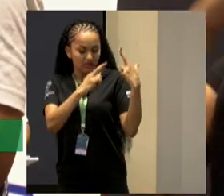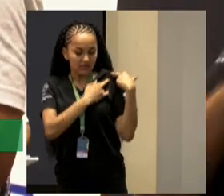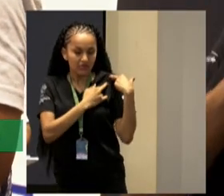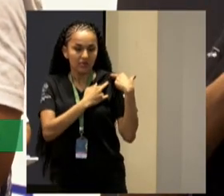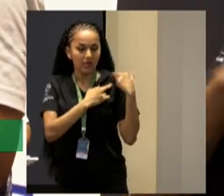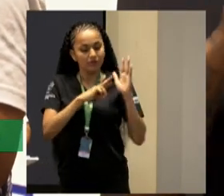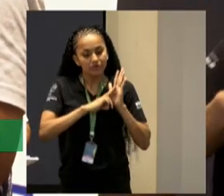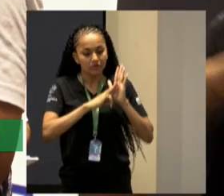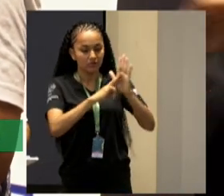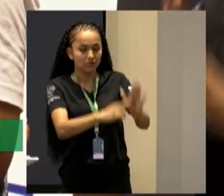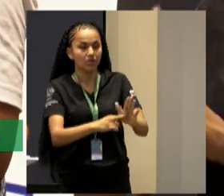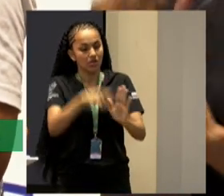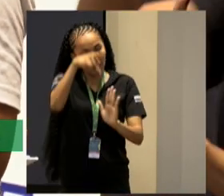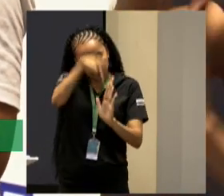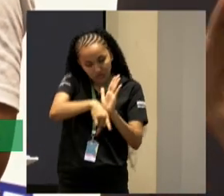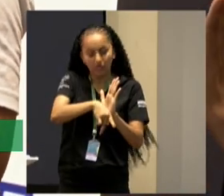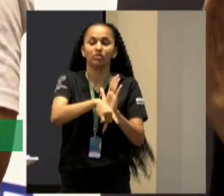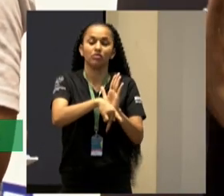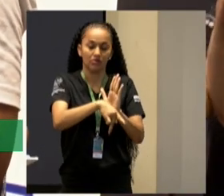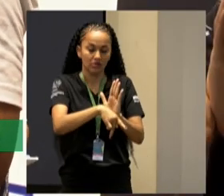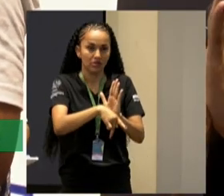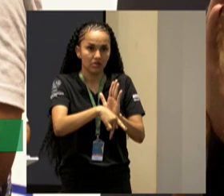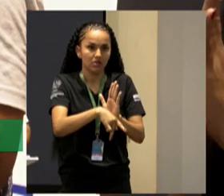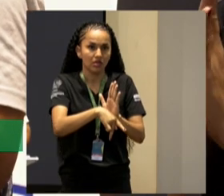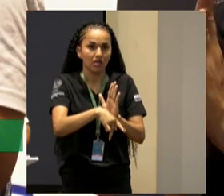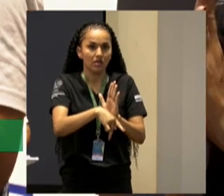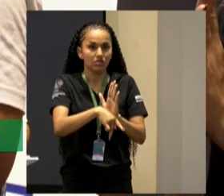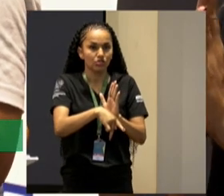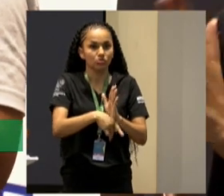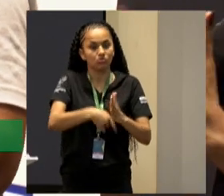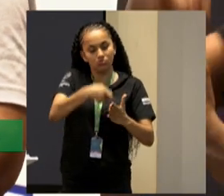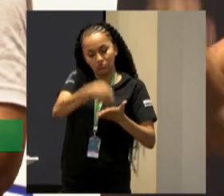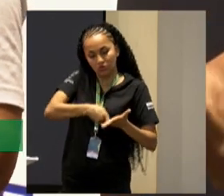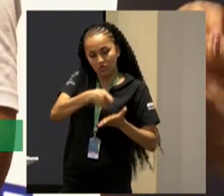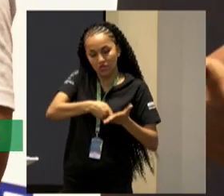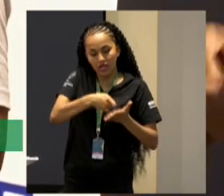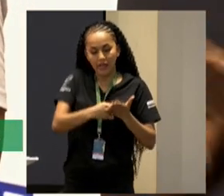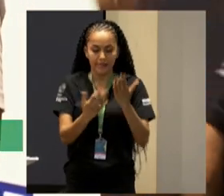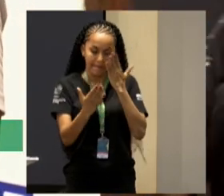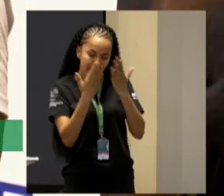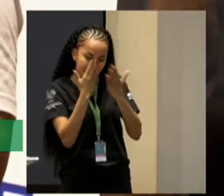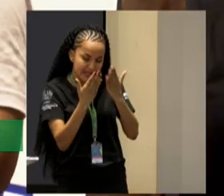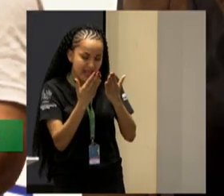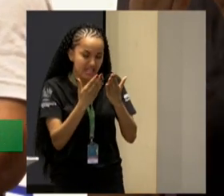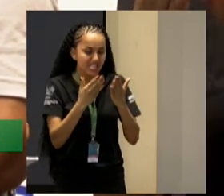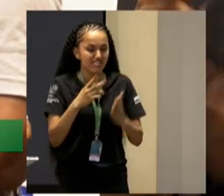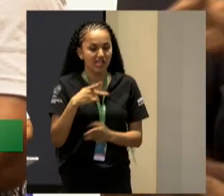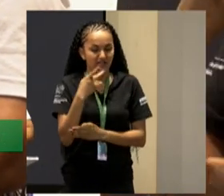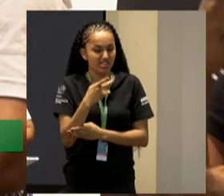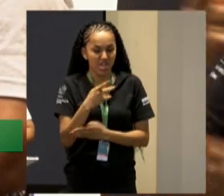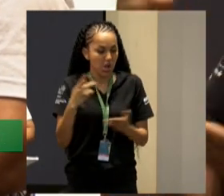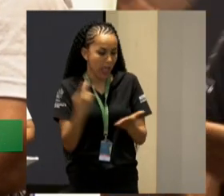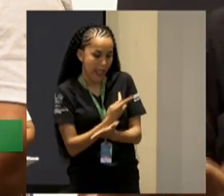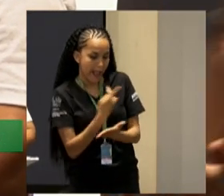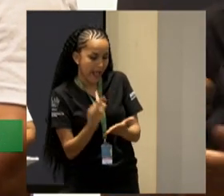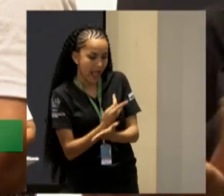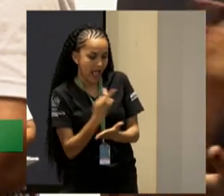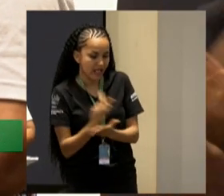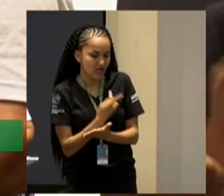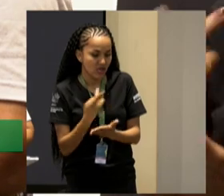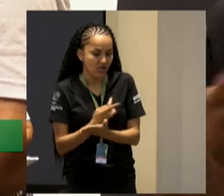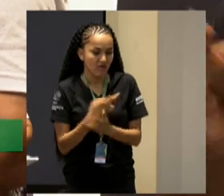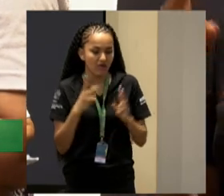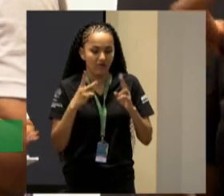de representar esse projeto e de contestar esse parecer que dizia era inconstitucional. Eu me